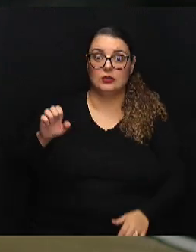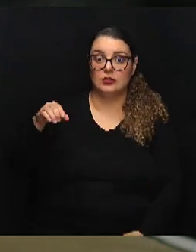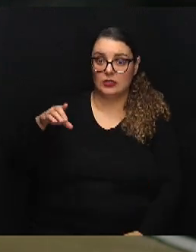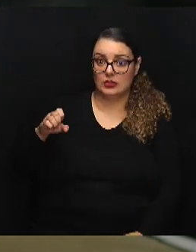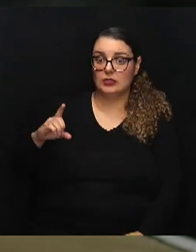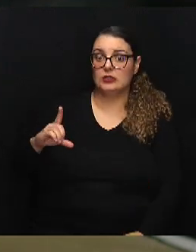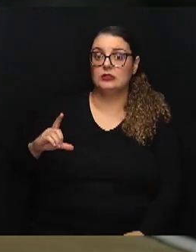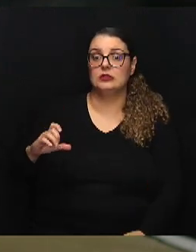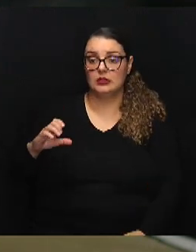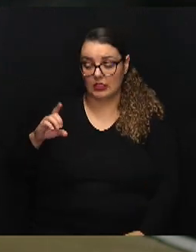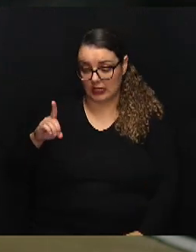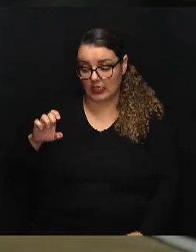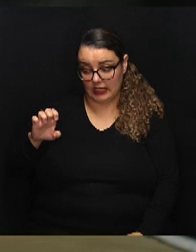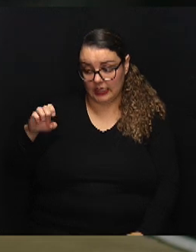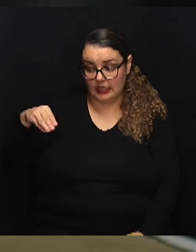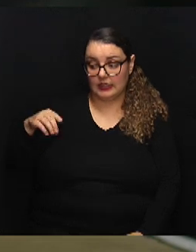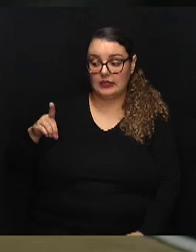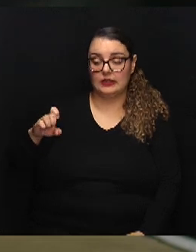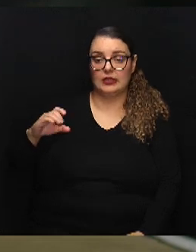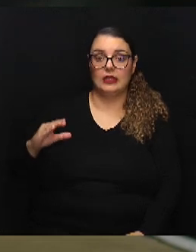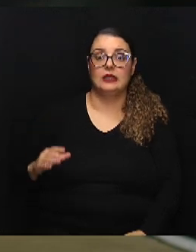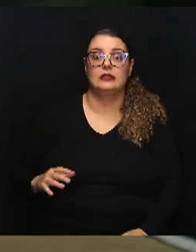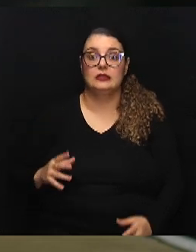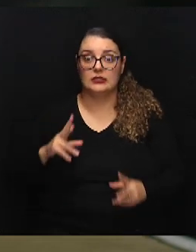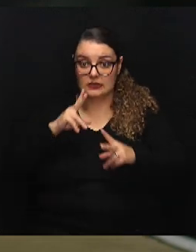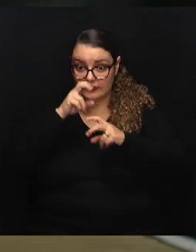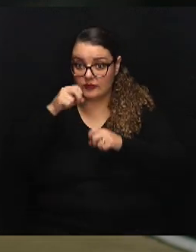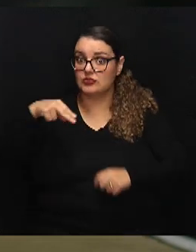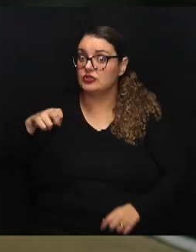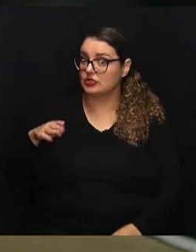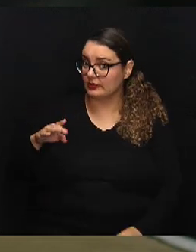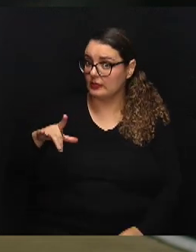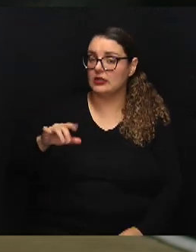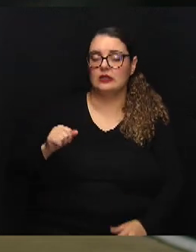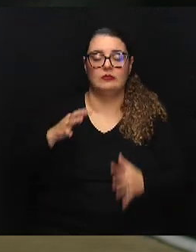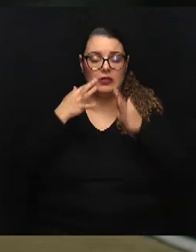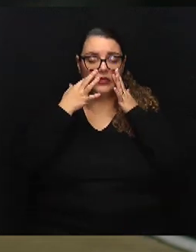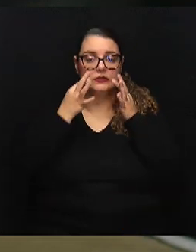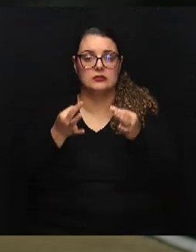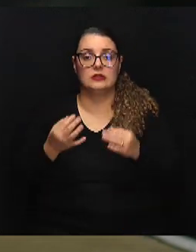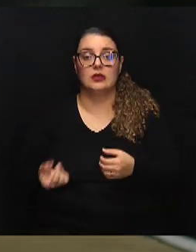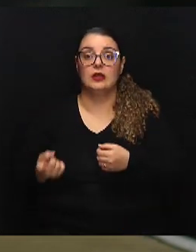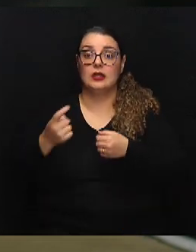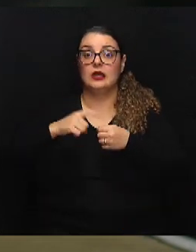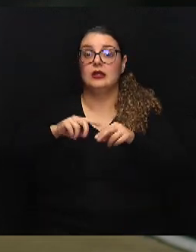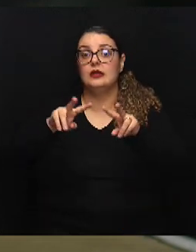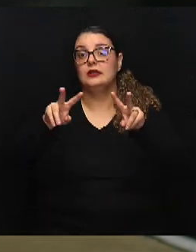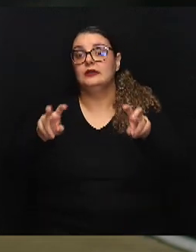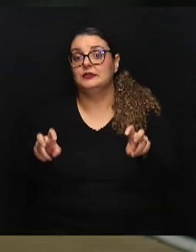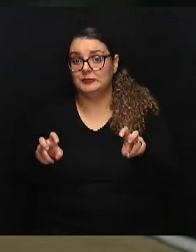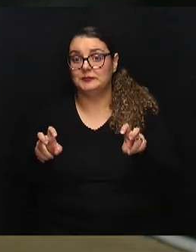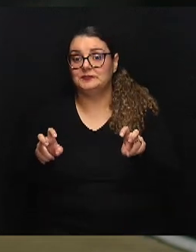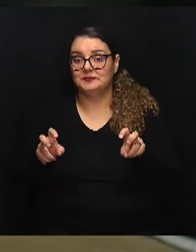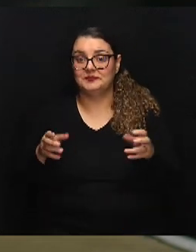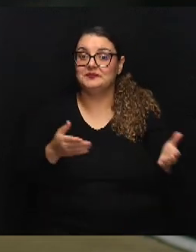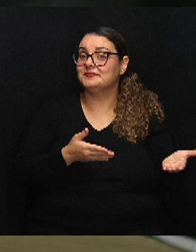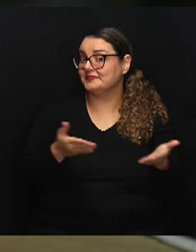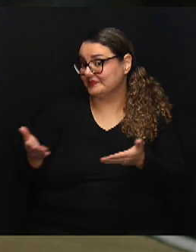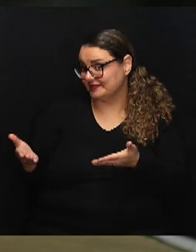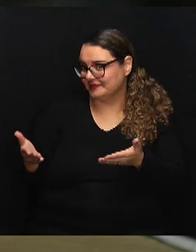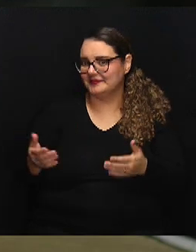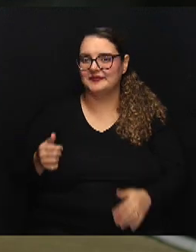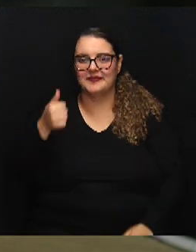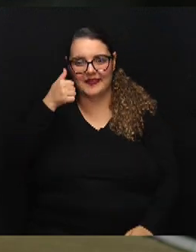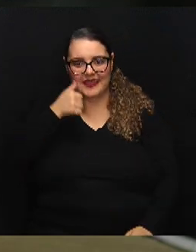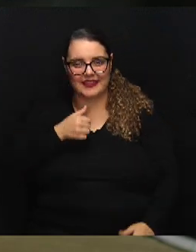temos também esta forte neblina aqui na metrópole, fique muito atento. Agora, voltando ao nosso tema e apresentando os nossos convidados, as